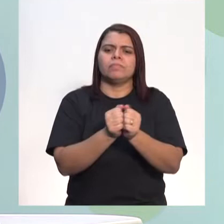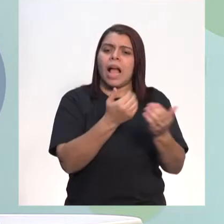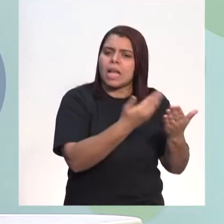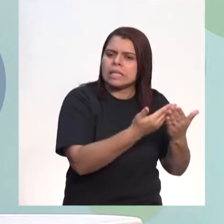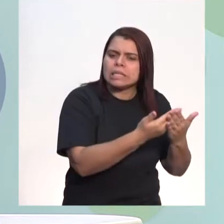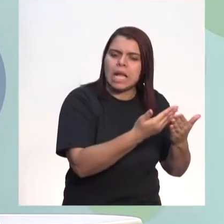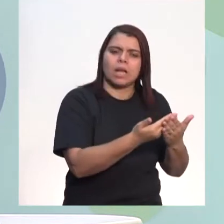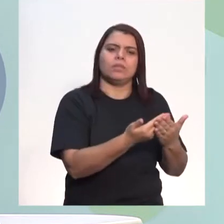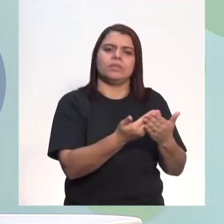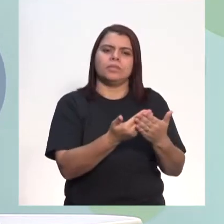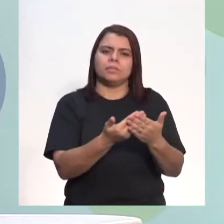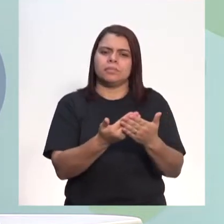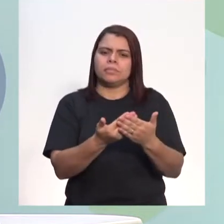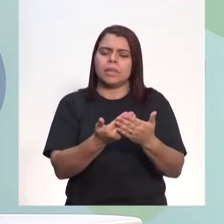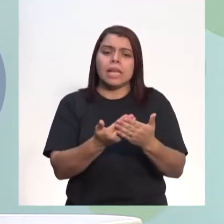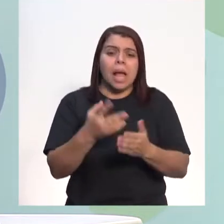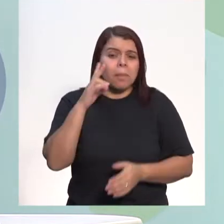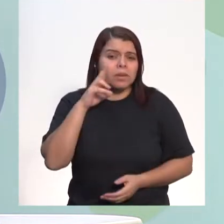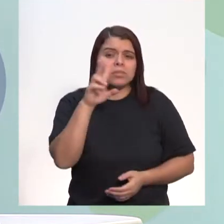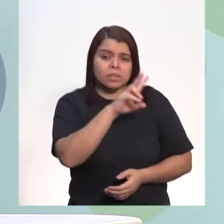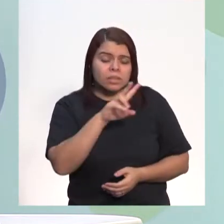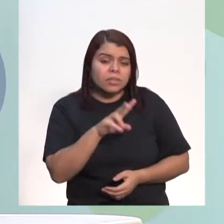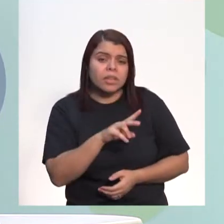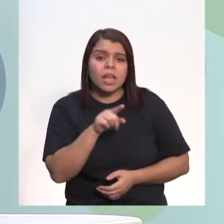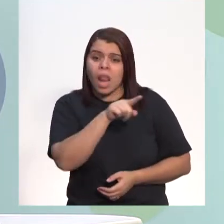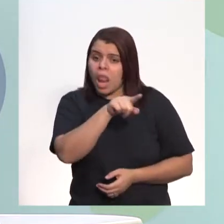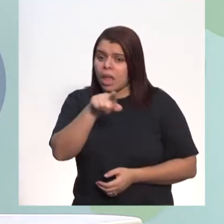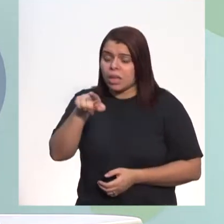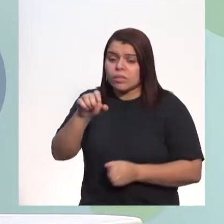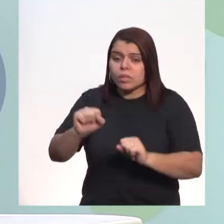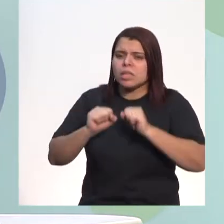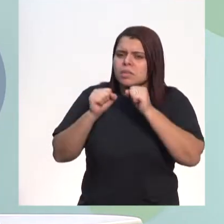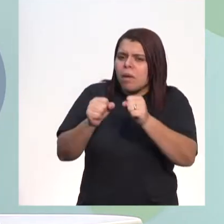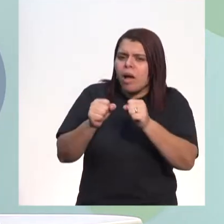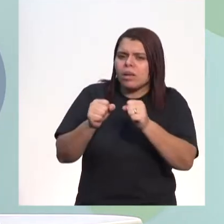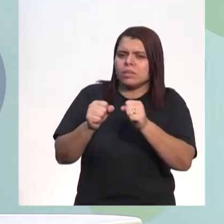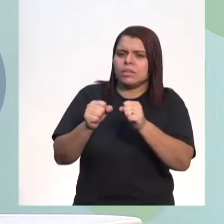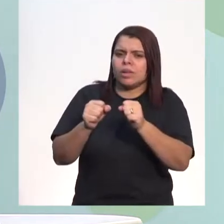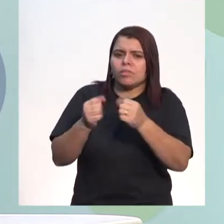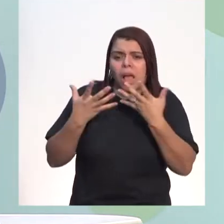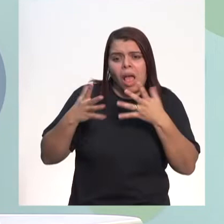de Mídia, para que vocês também possam pegar algumas sugestões que são